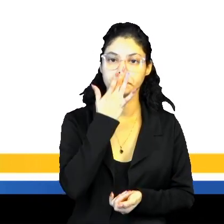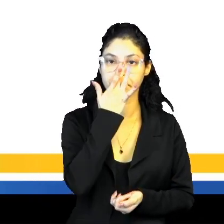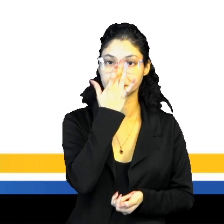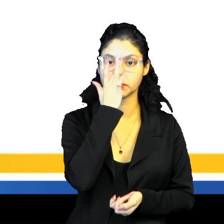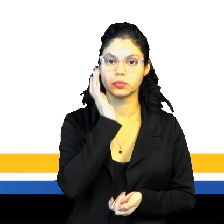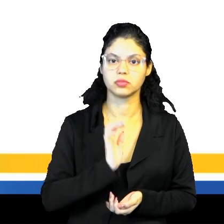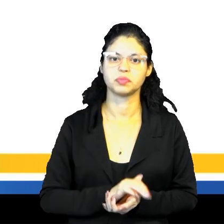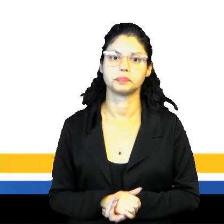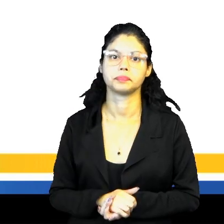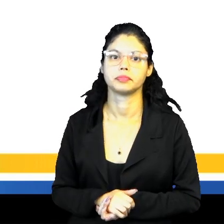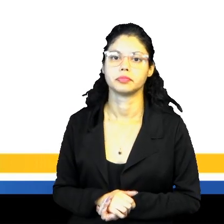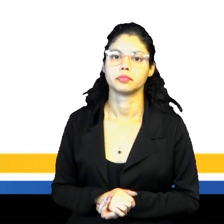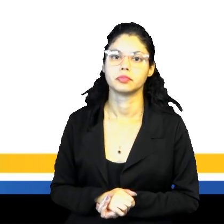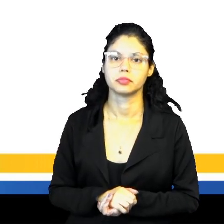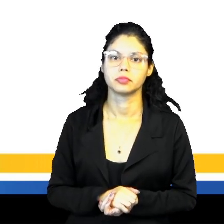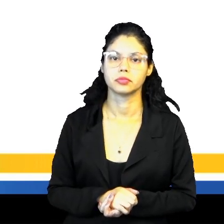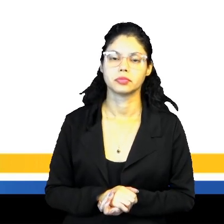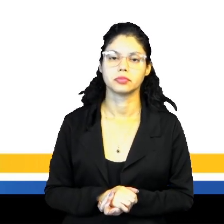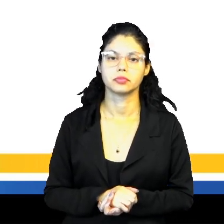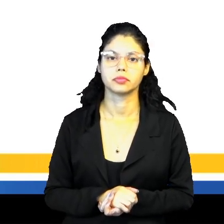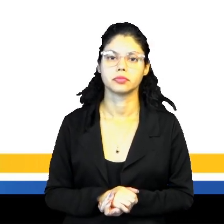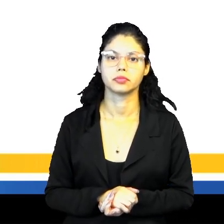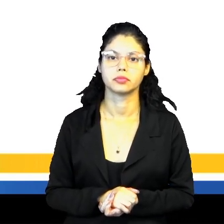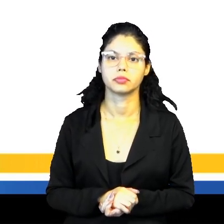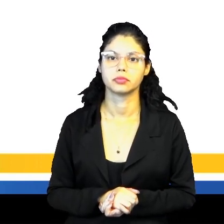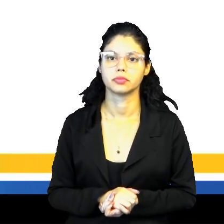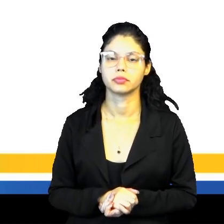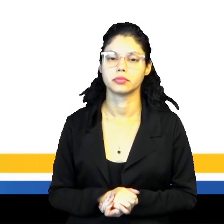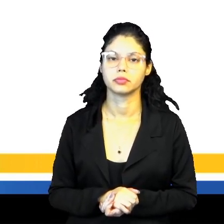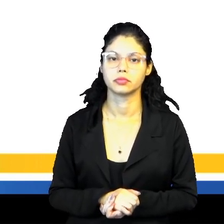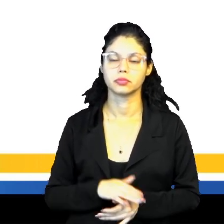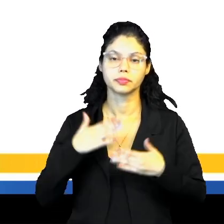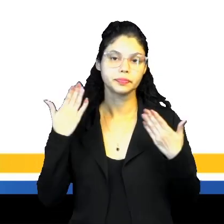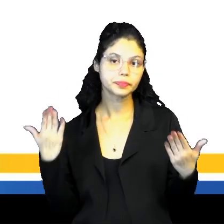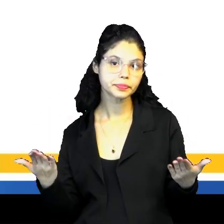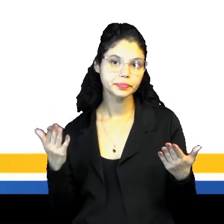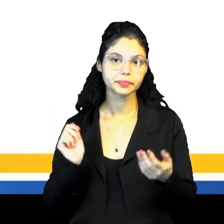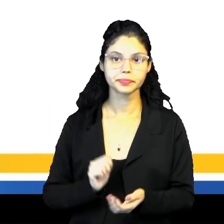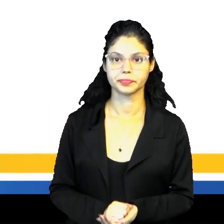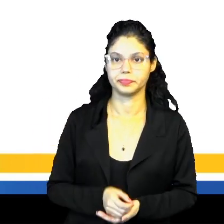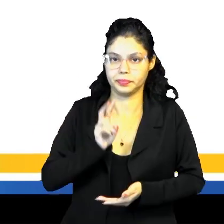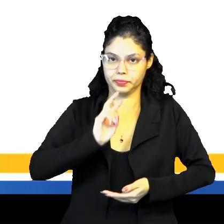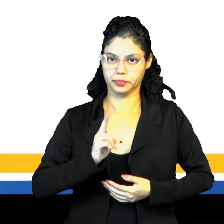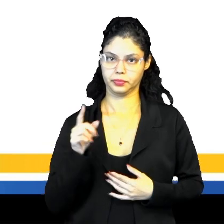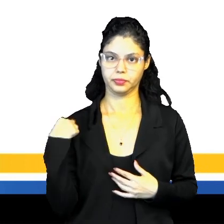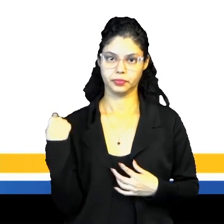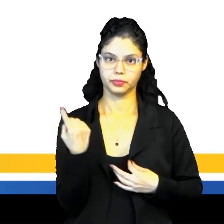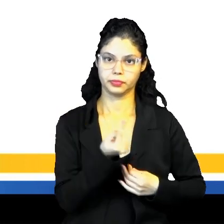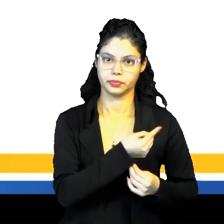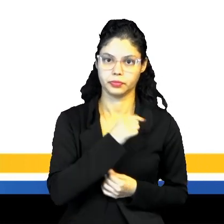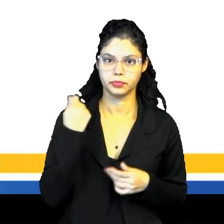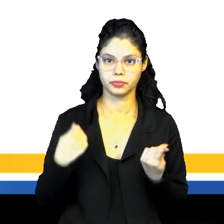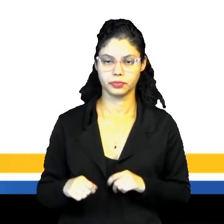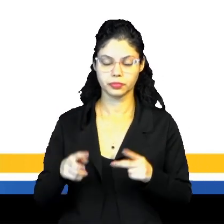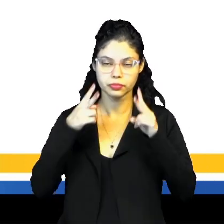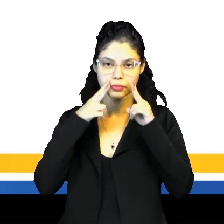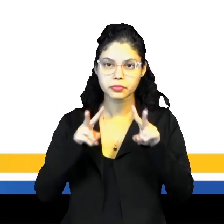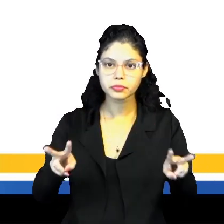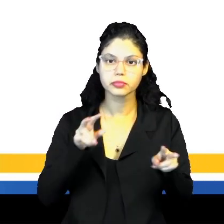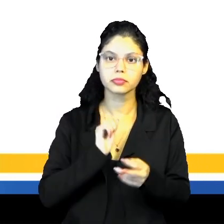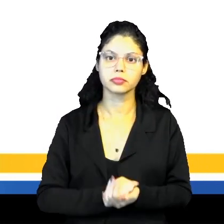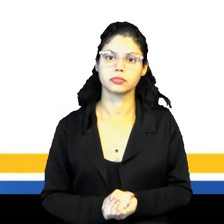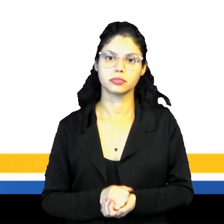de consultar fontes confiáveis ou falar com um experto no tema, ou seja, sempre nós temos que ter uma visão